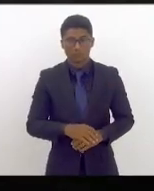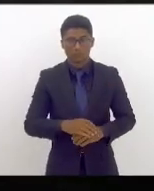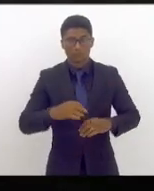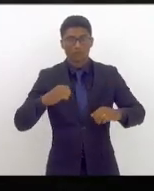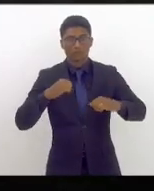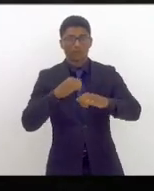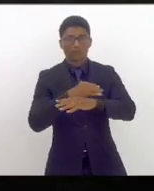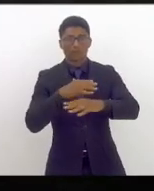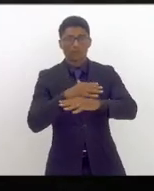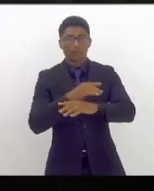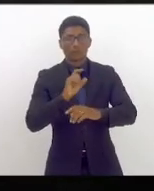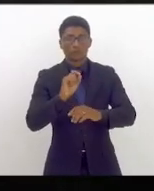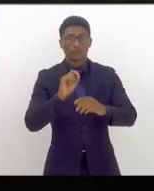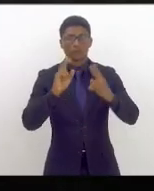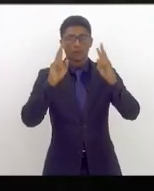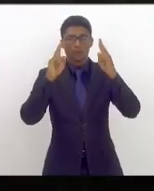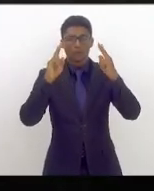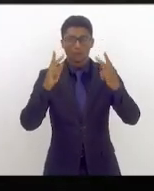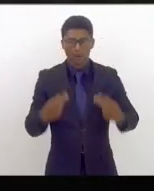de tudo urbanizada